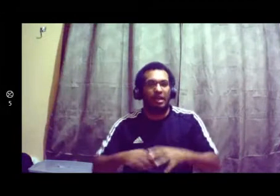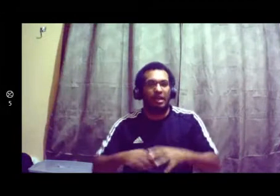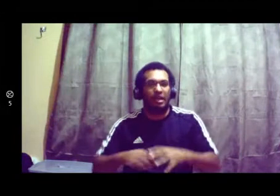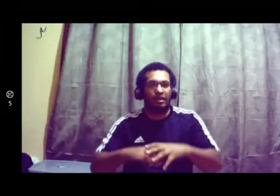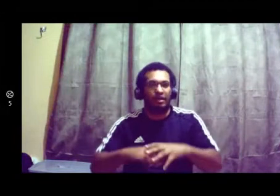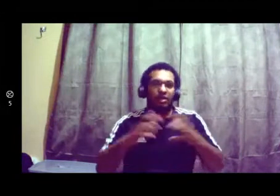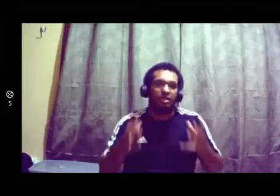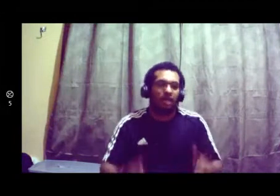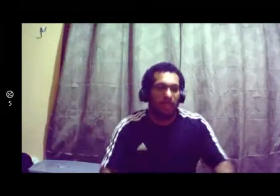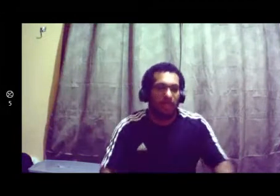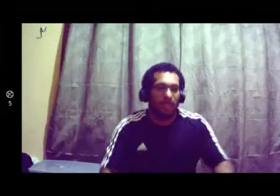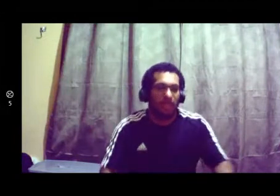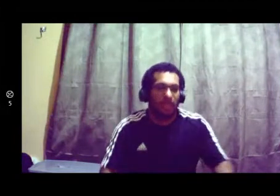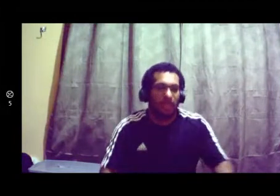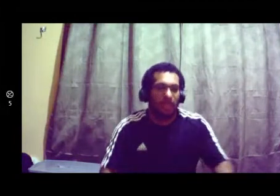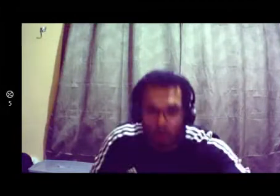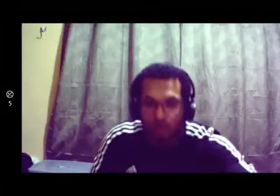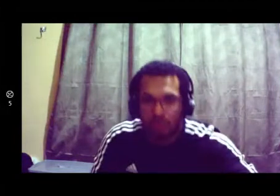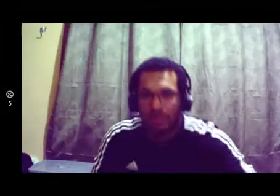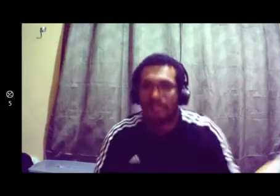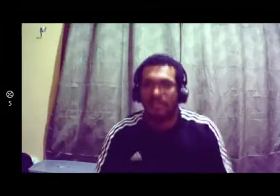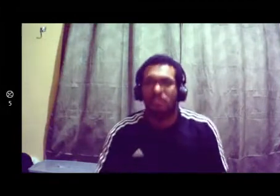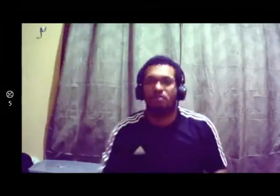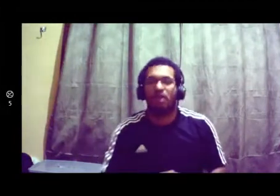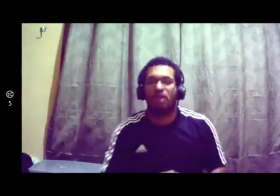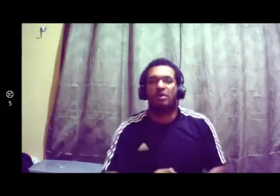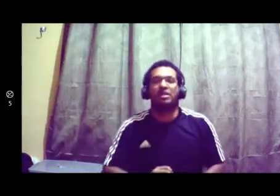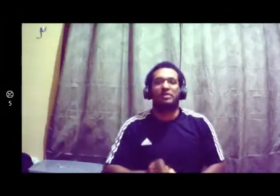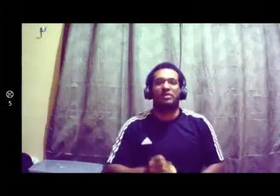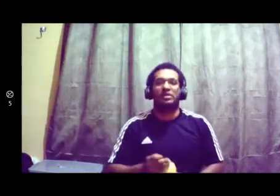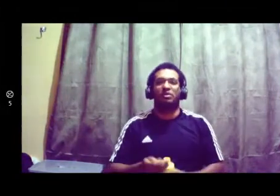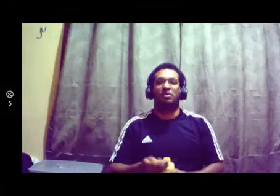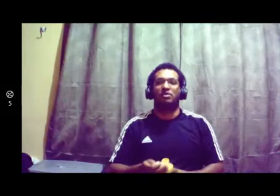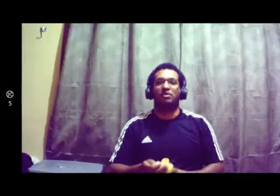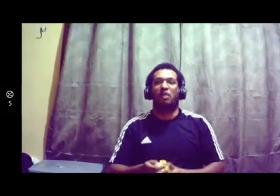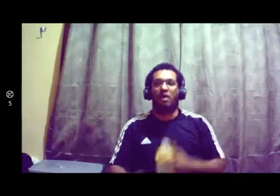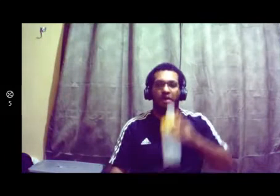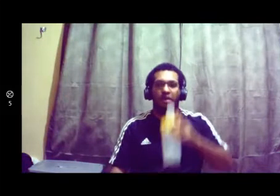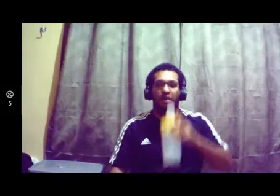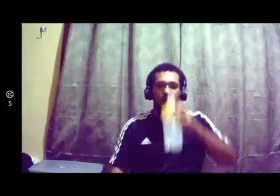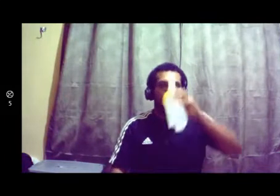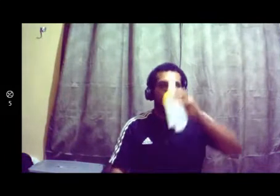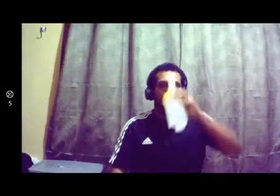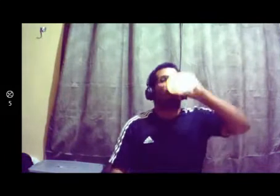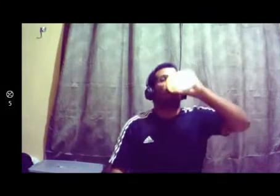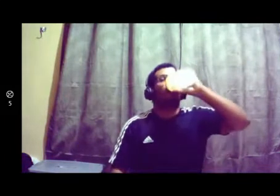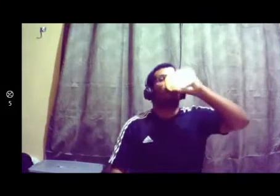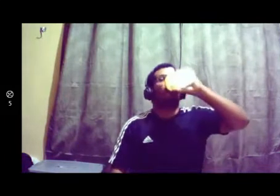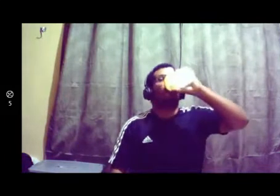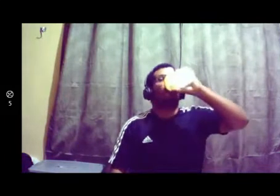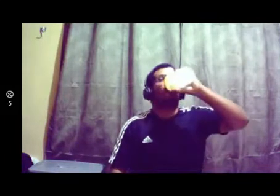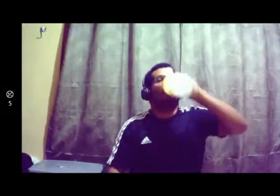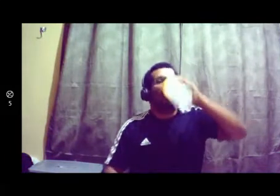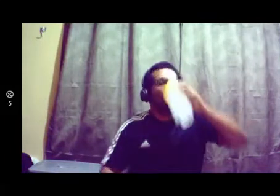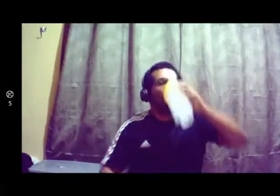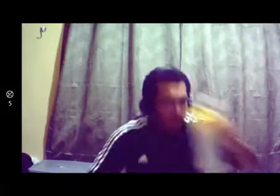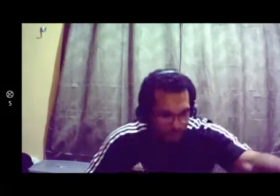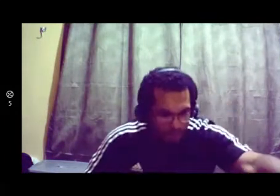trabalhando, né? Não grande... todo mundo, mas a grande maioria das pessoas estão de folga.